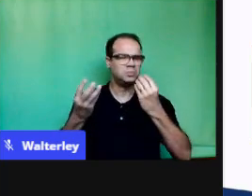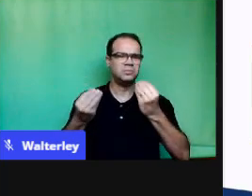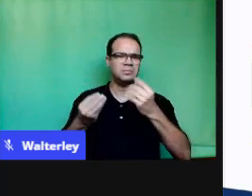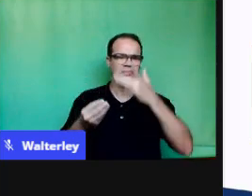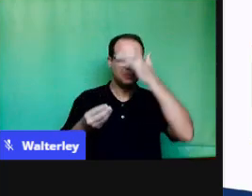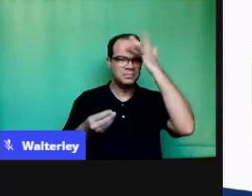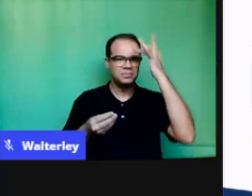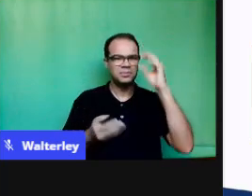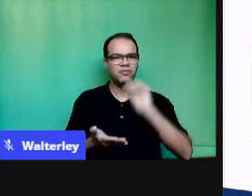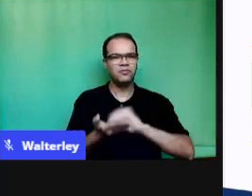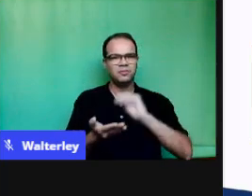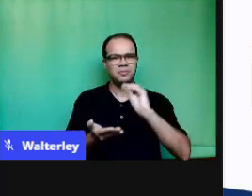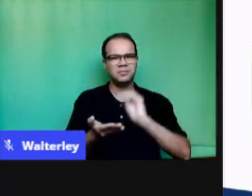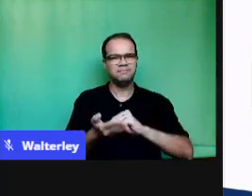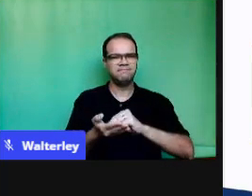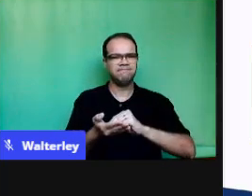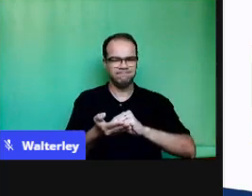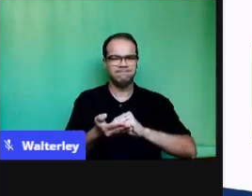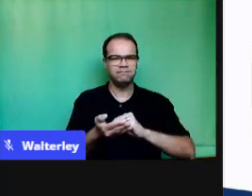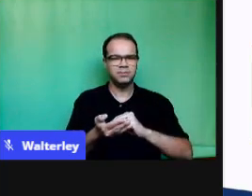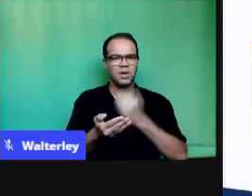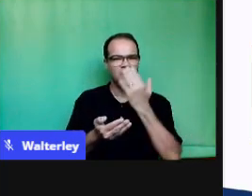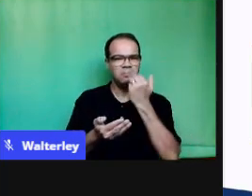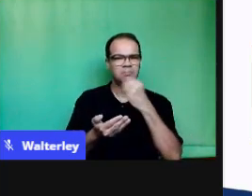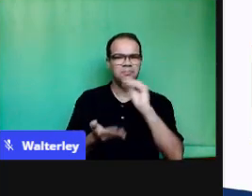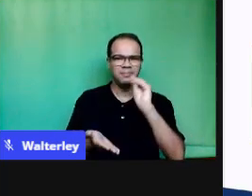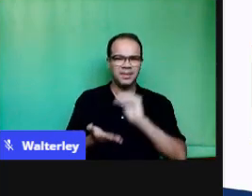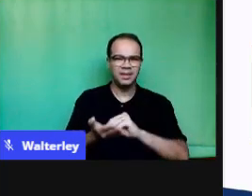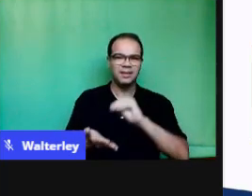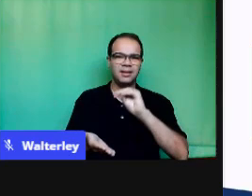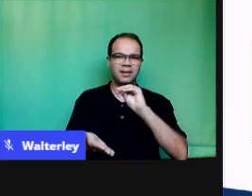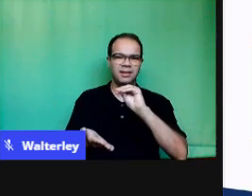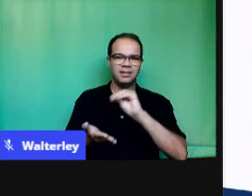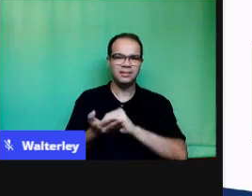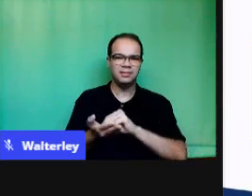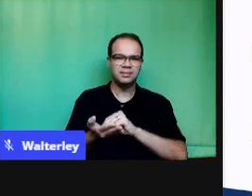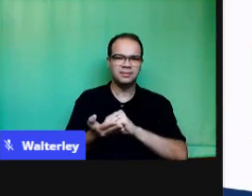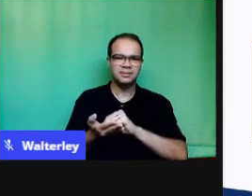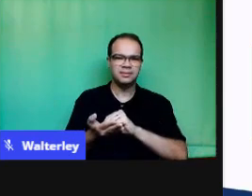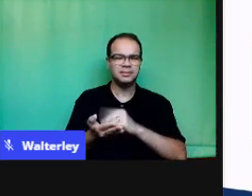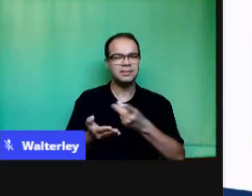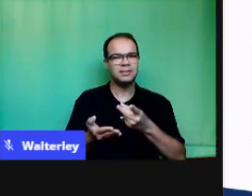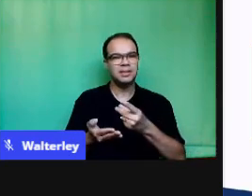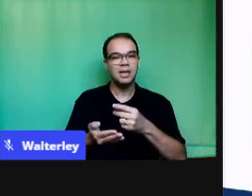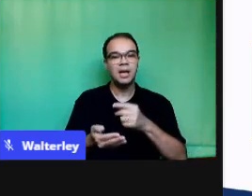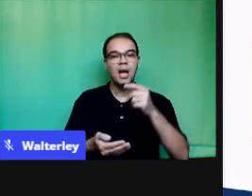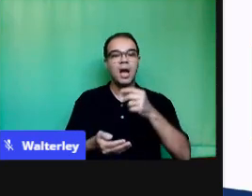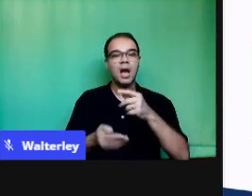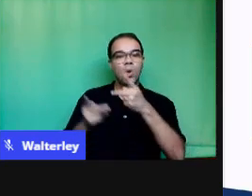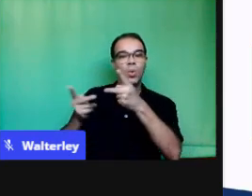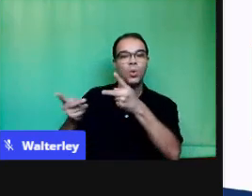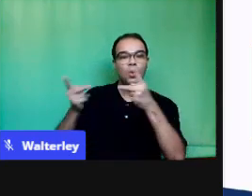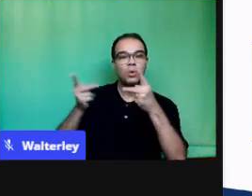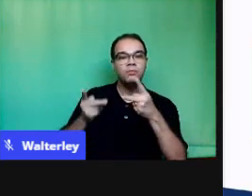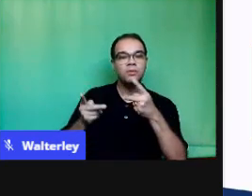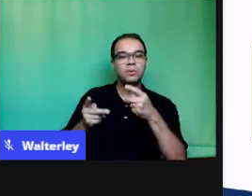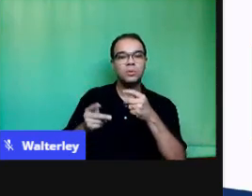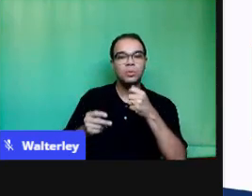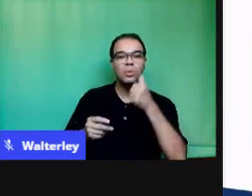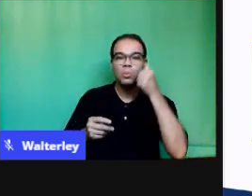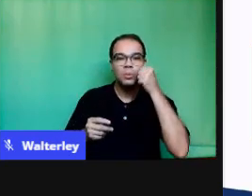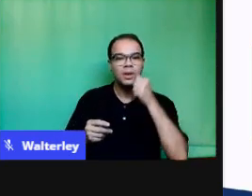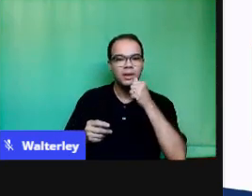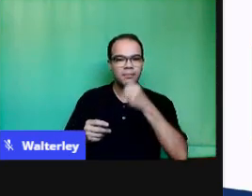que foi a Ruth Harrison, de buscar informações como estava o sistema produtivo dentro da Europa, né, que já